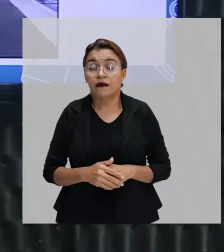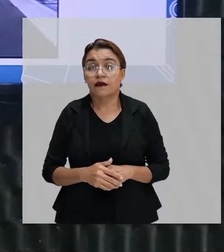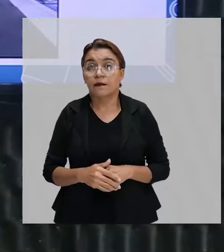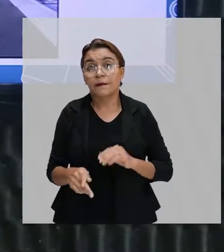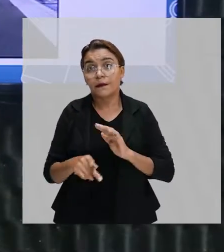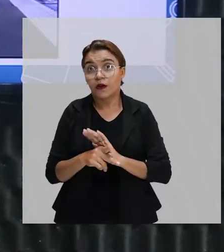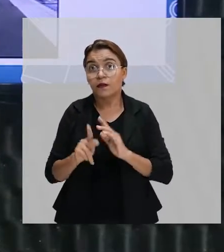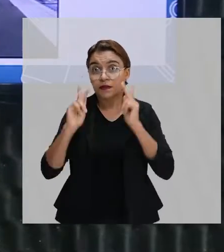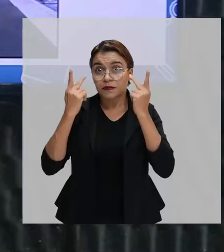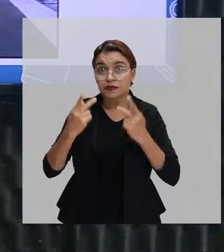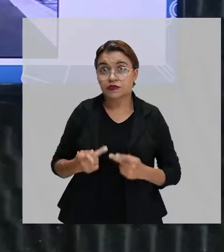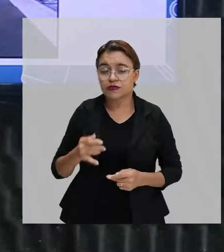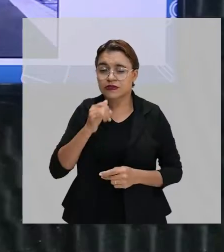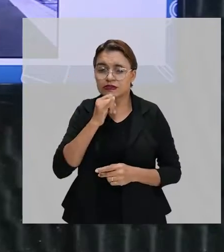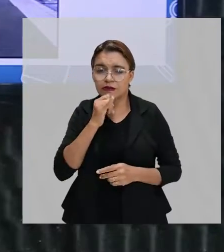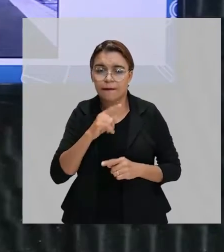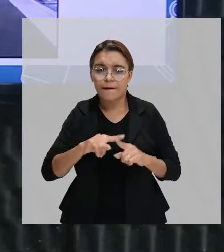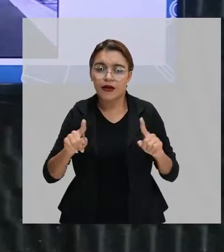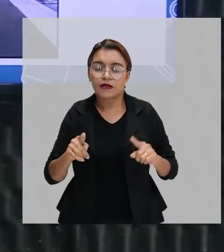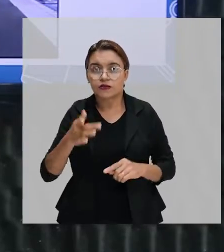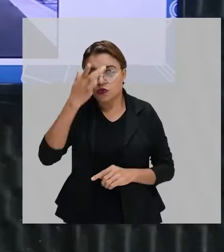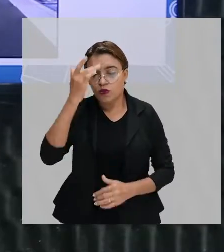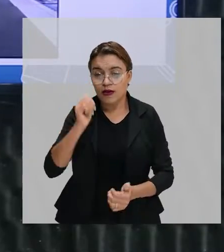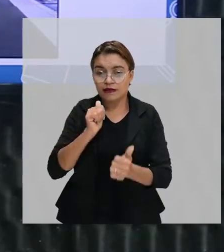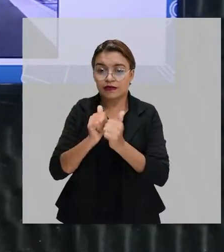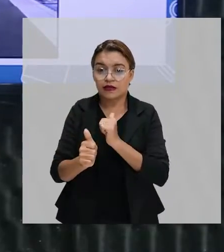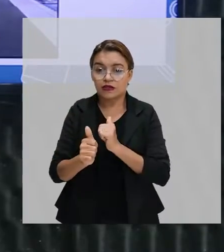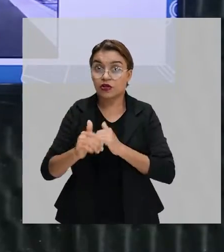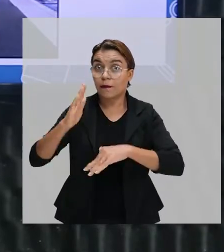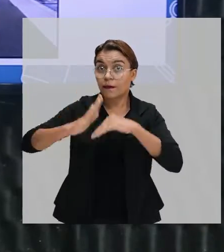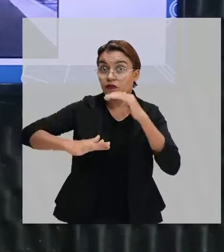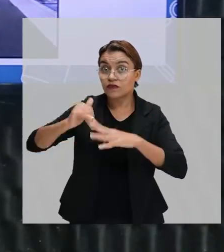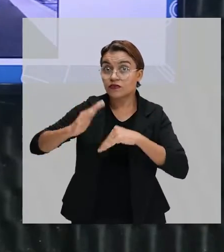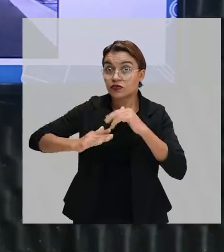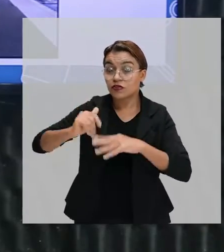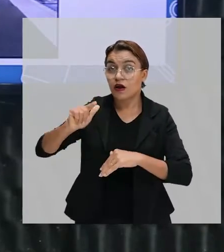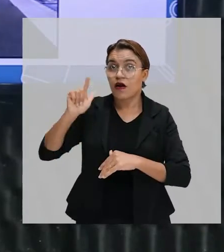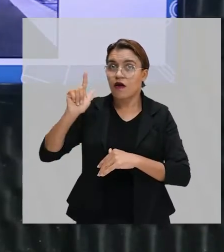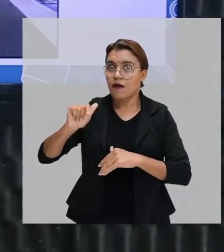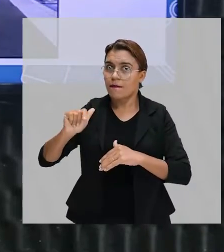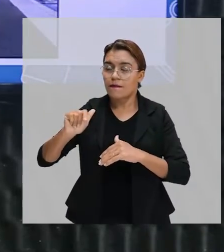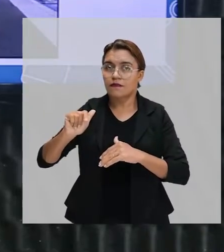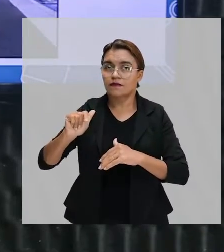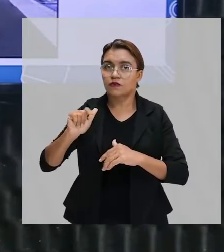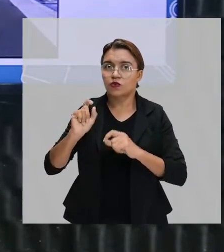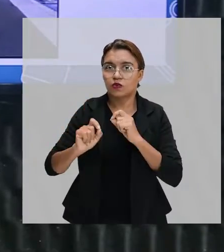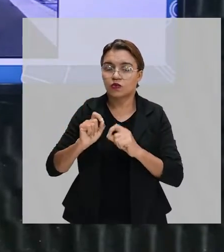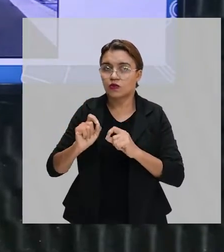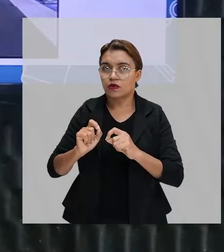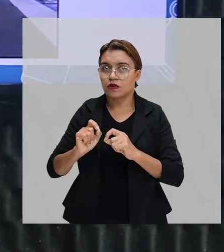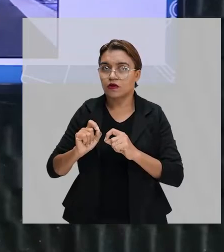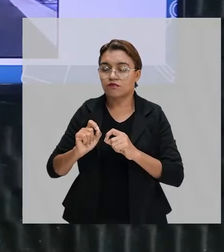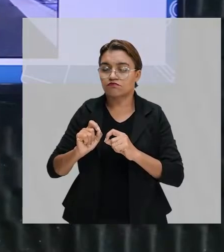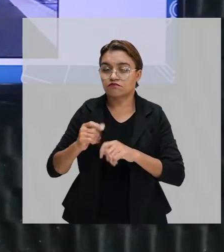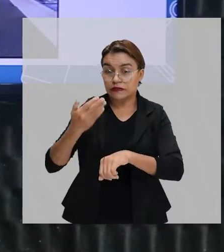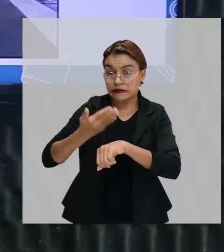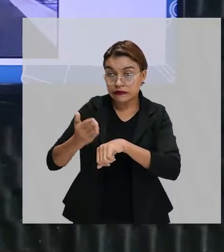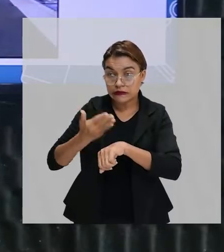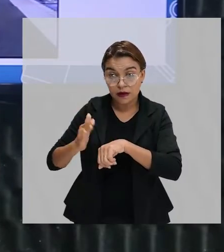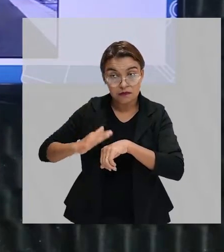atleta de profissional ali ele já trabalha a questão do alto rendimento da alta-performance Beleza